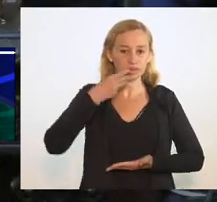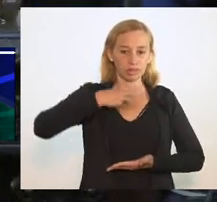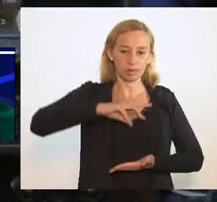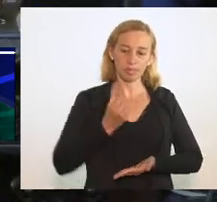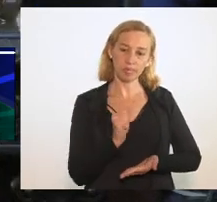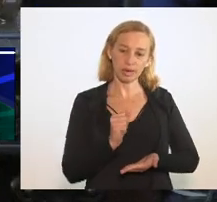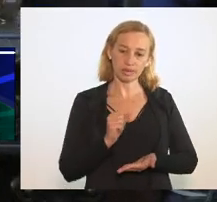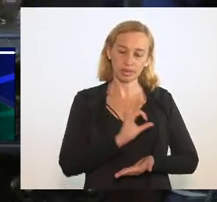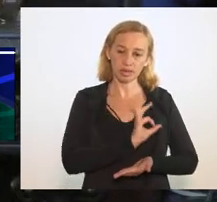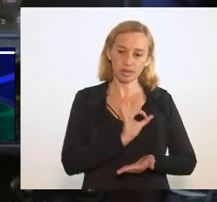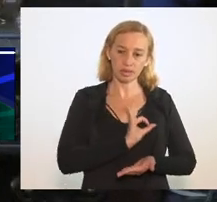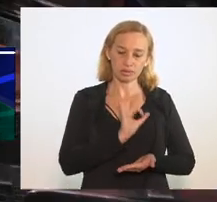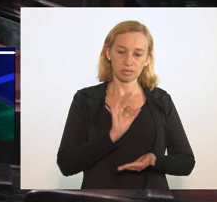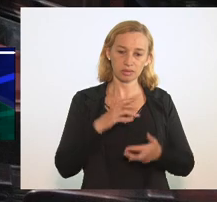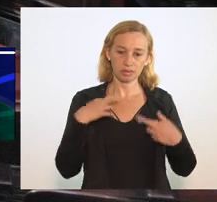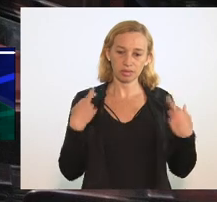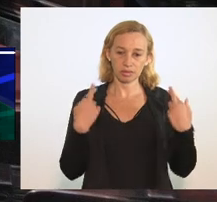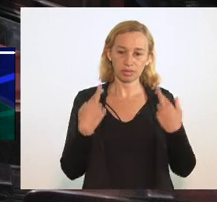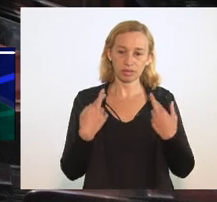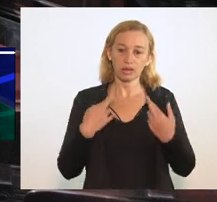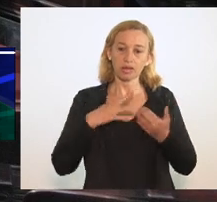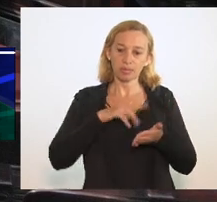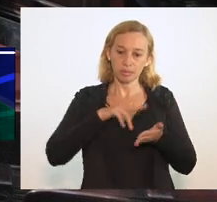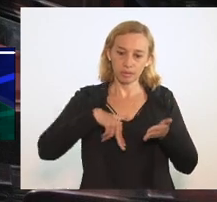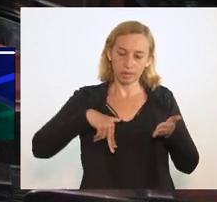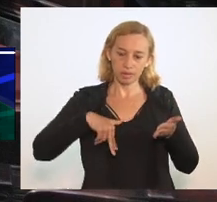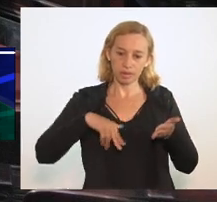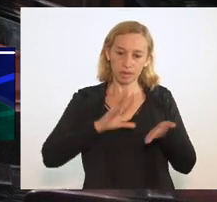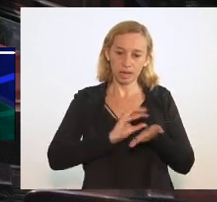leitura da ata da sessão anterior.